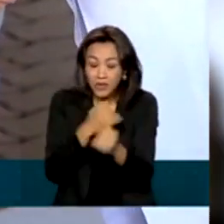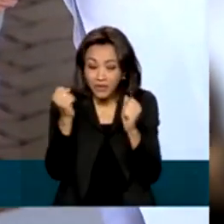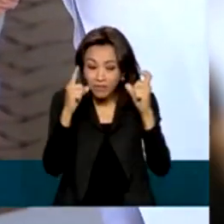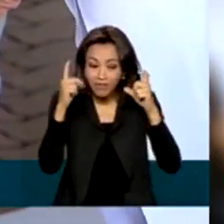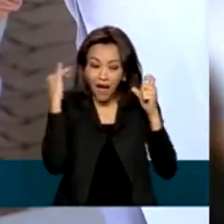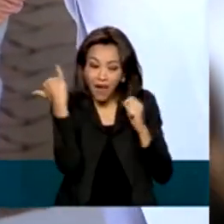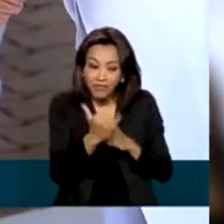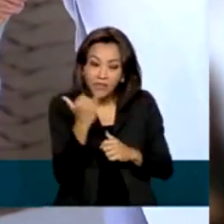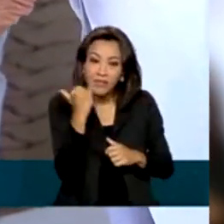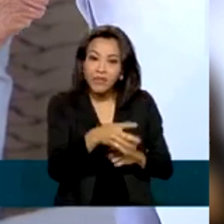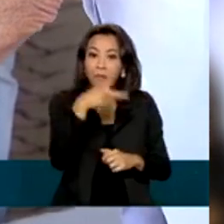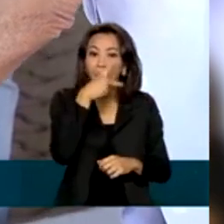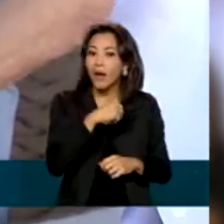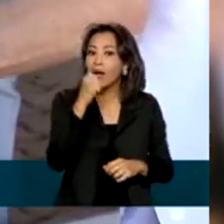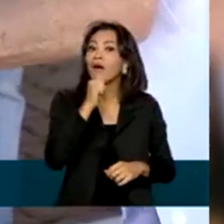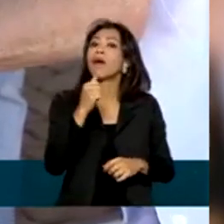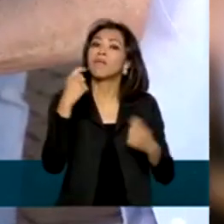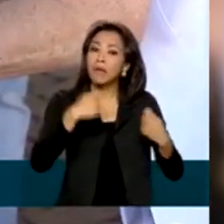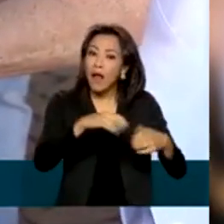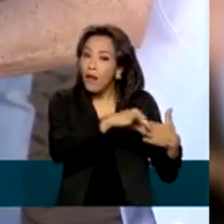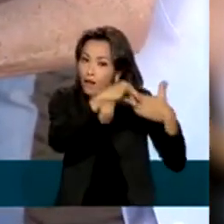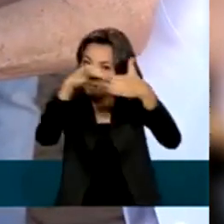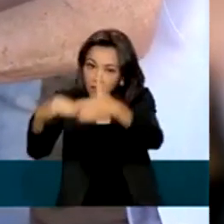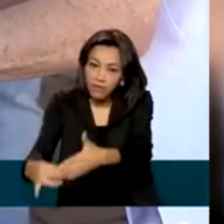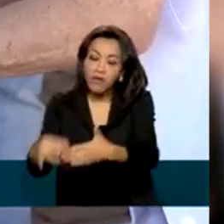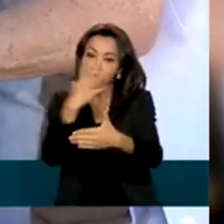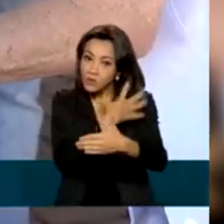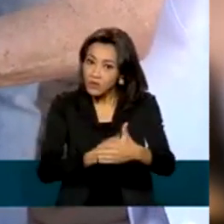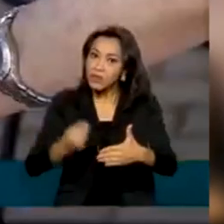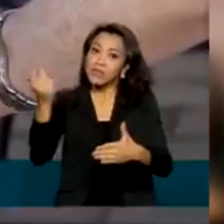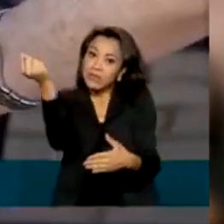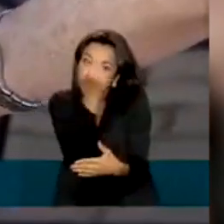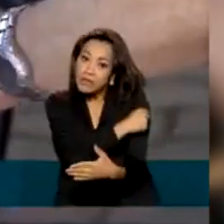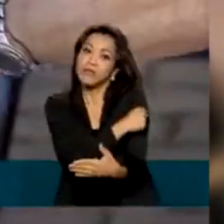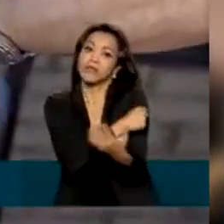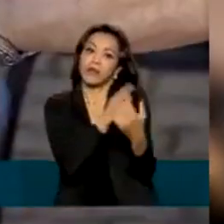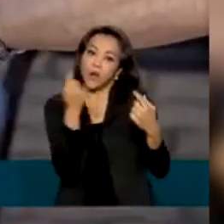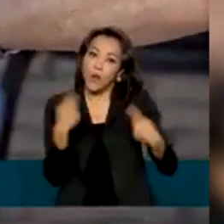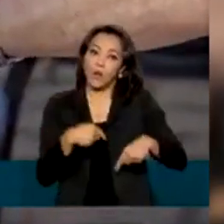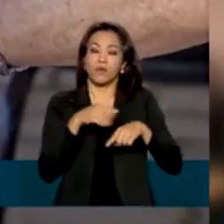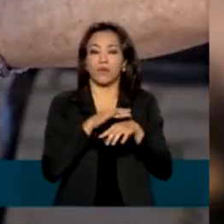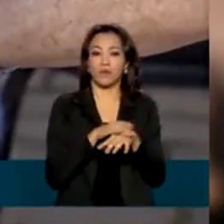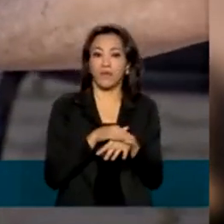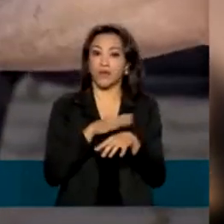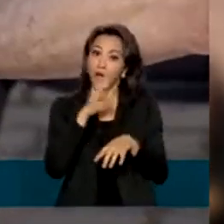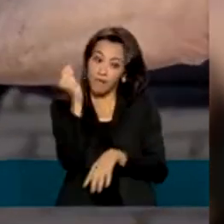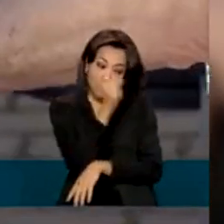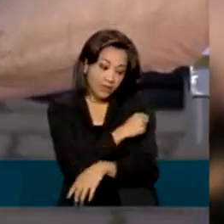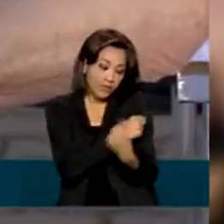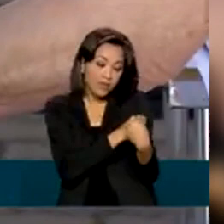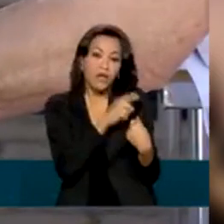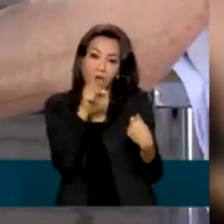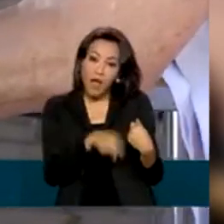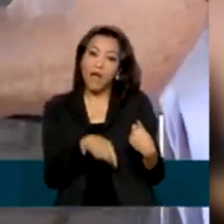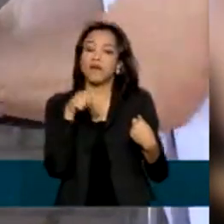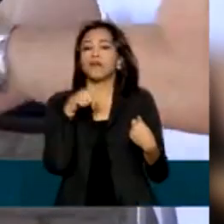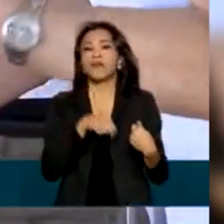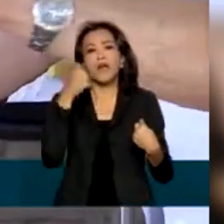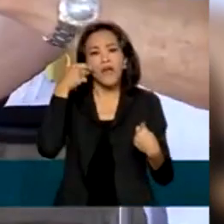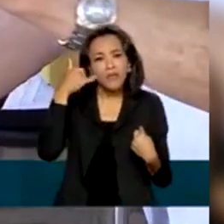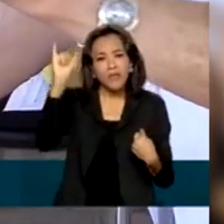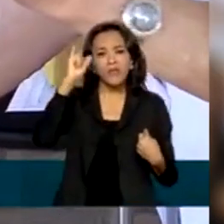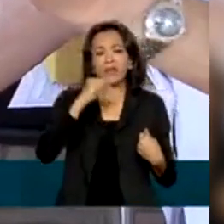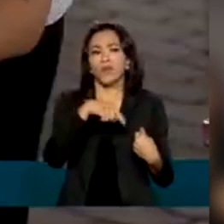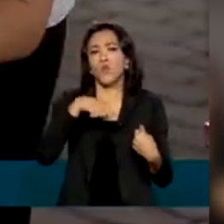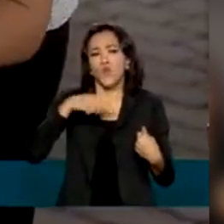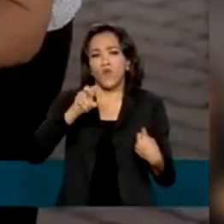que os pais não deixem de proteger os filhos contra o sarampo. A vacina é a única forma de interromper a circulação do